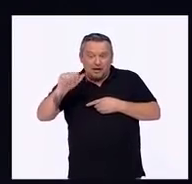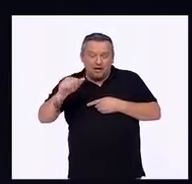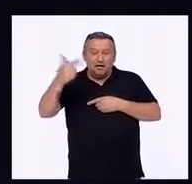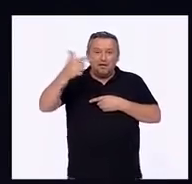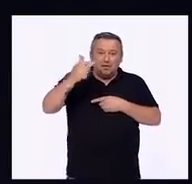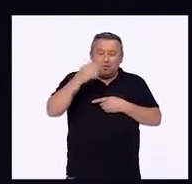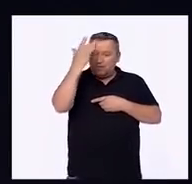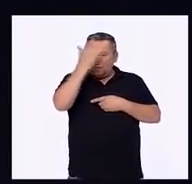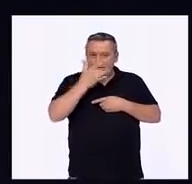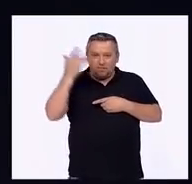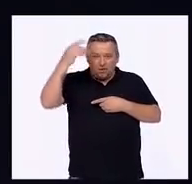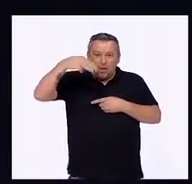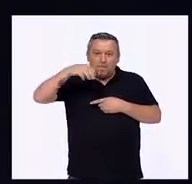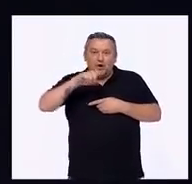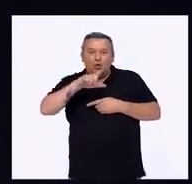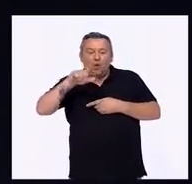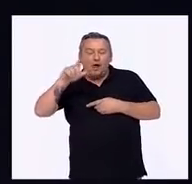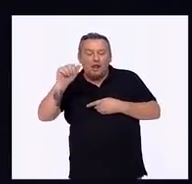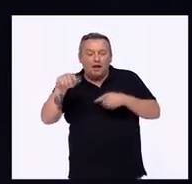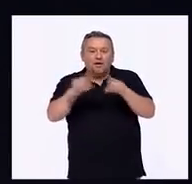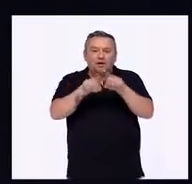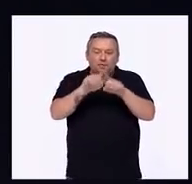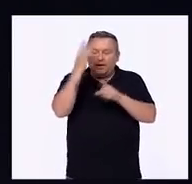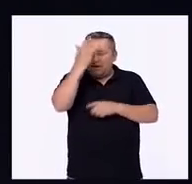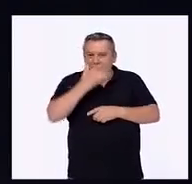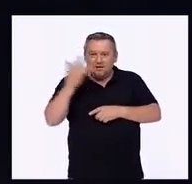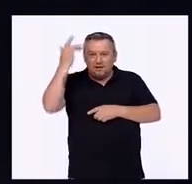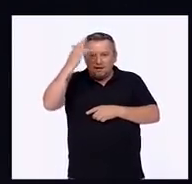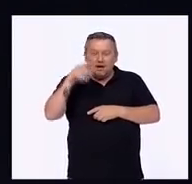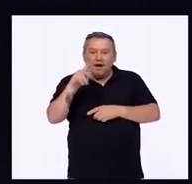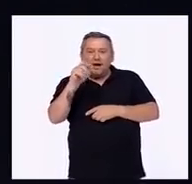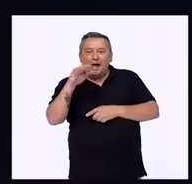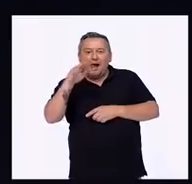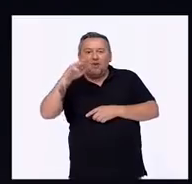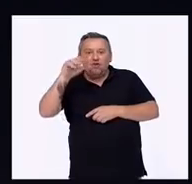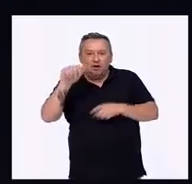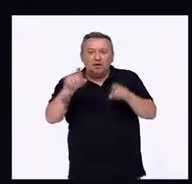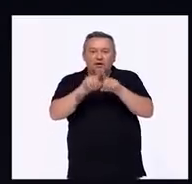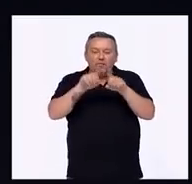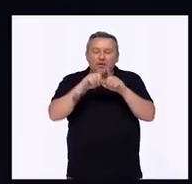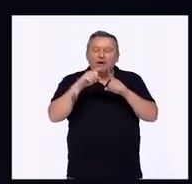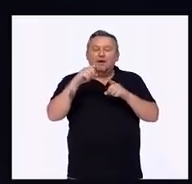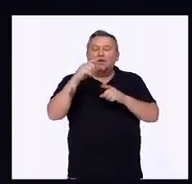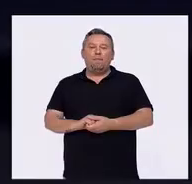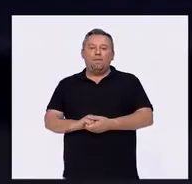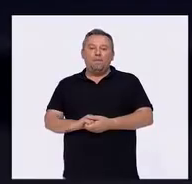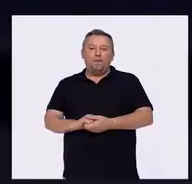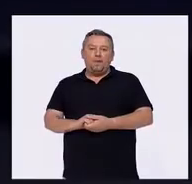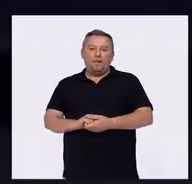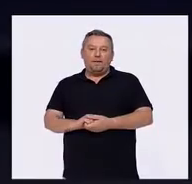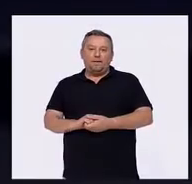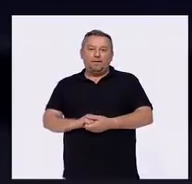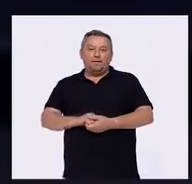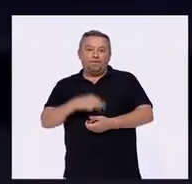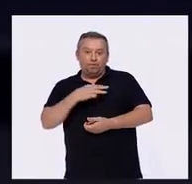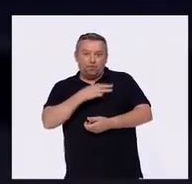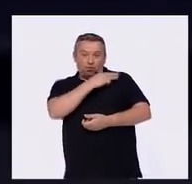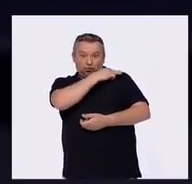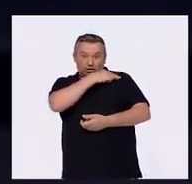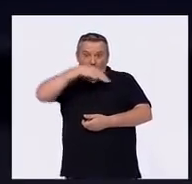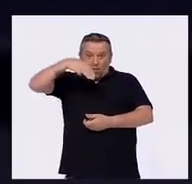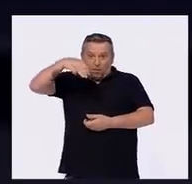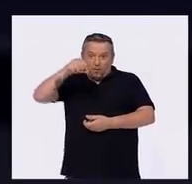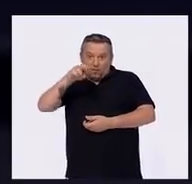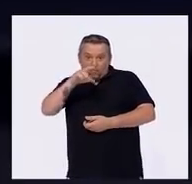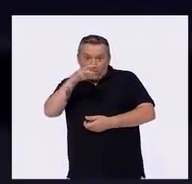Alckmin, Manuela Dávila, que compõe a chapa com Fernando Haddad, Kátia Abreu, vice de Ciro Gomes. O general Hamilton